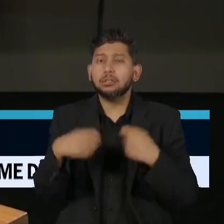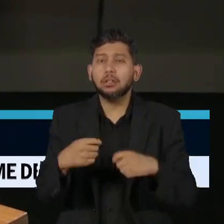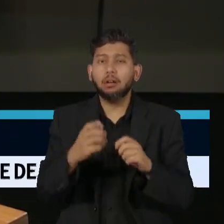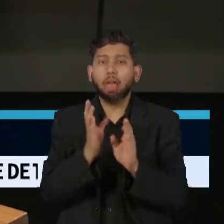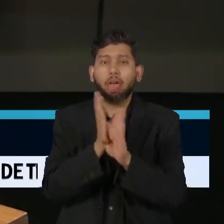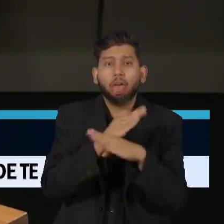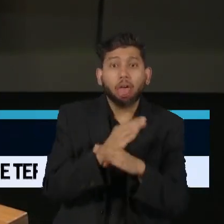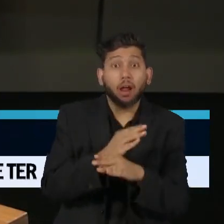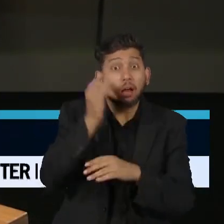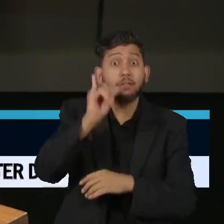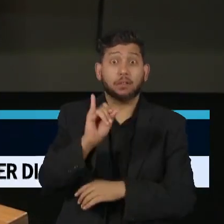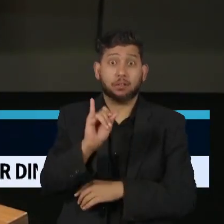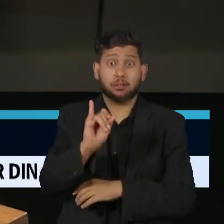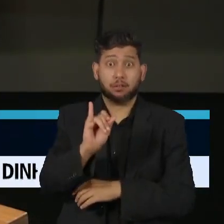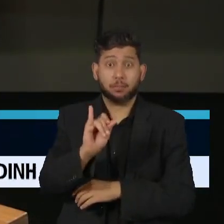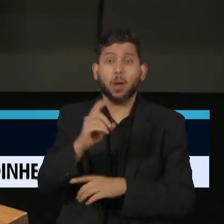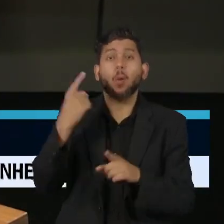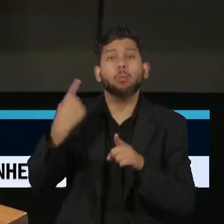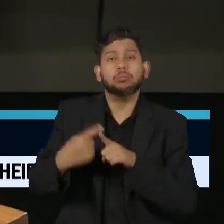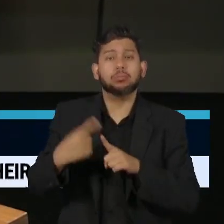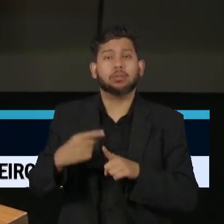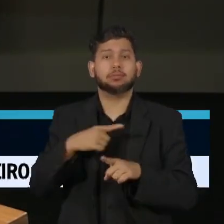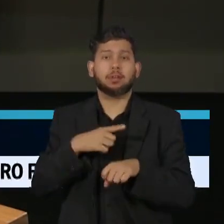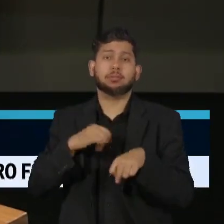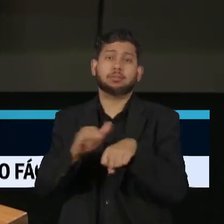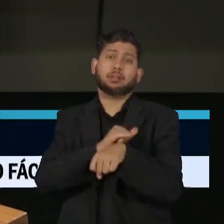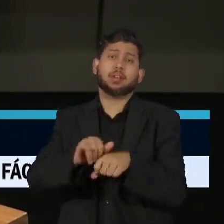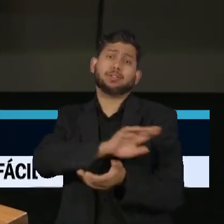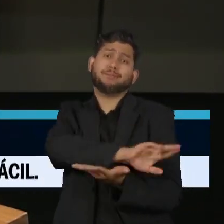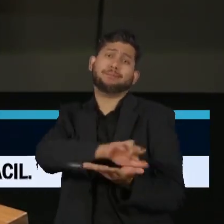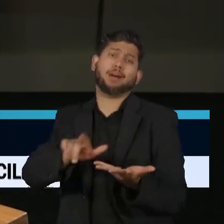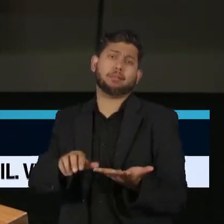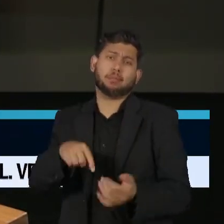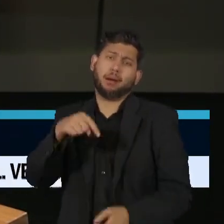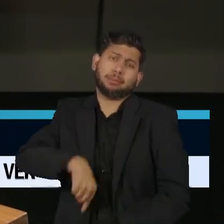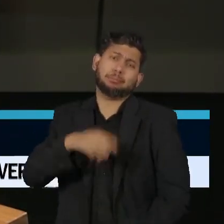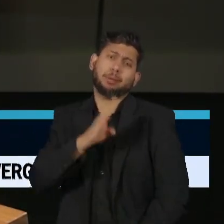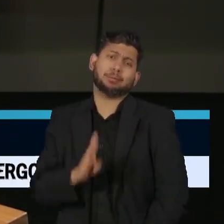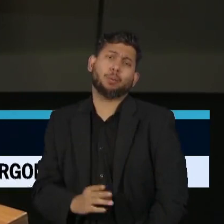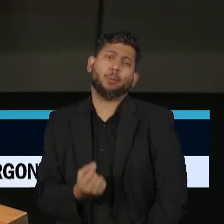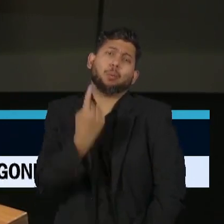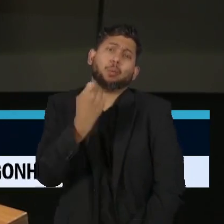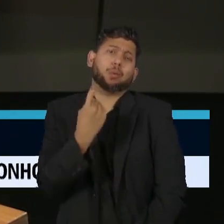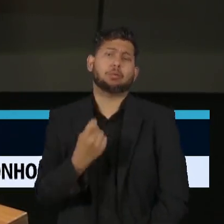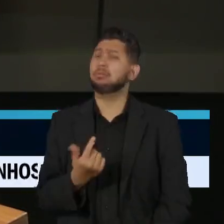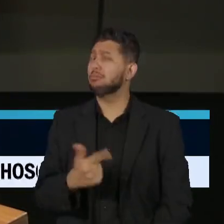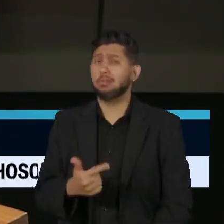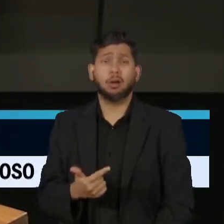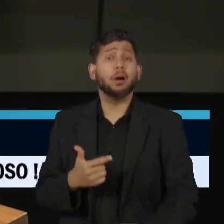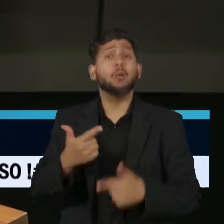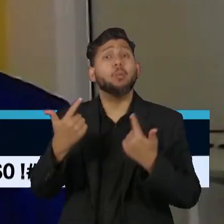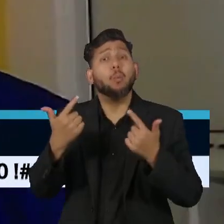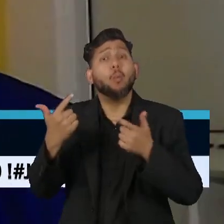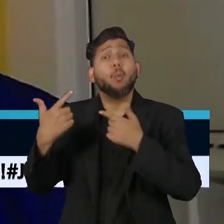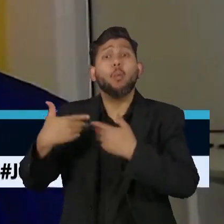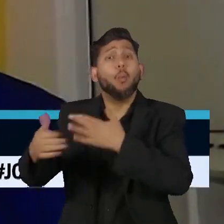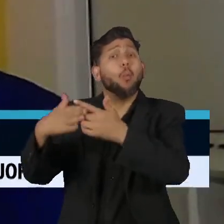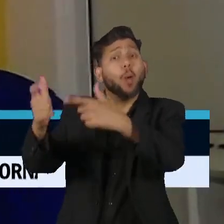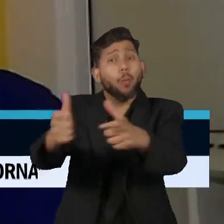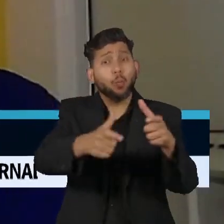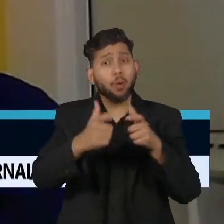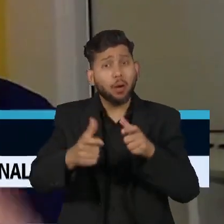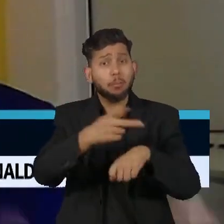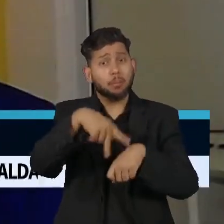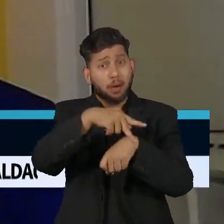a perspectiva, é que existem várias ferramentas, não só no Brasil, em qualquer lugar onde exista multipartidarismo e coalizão de